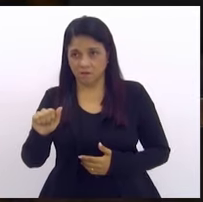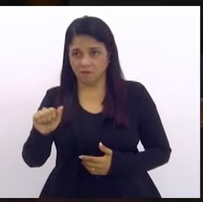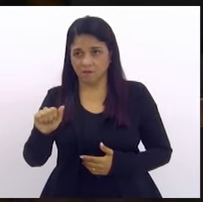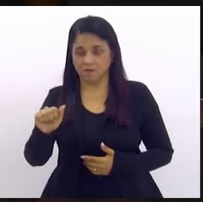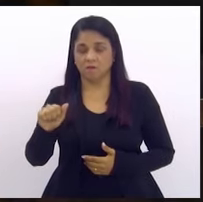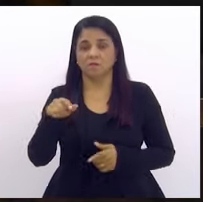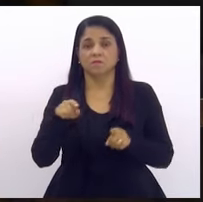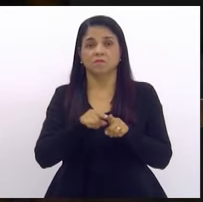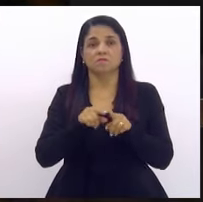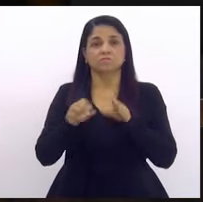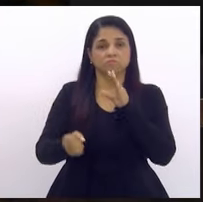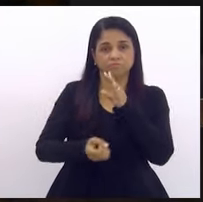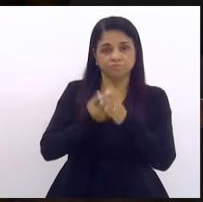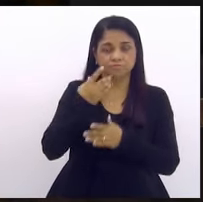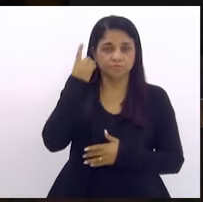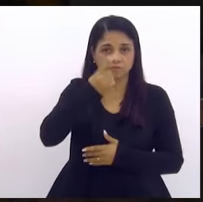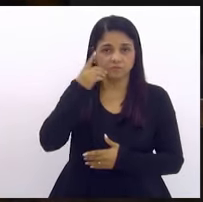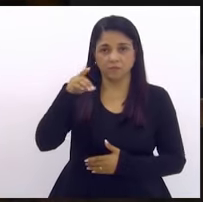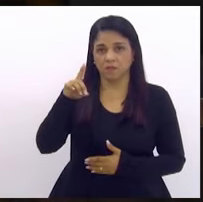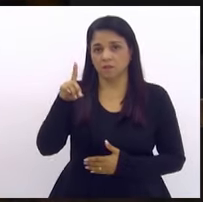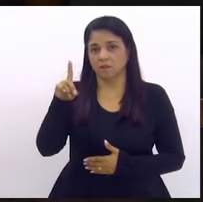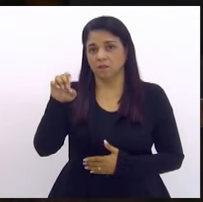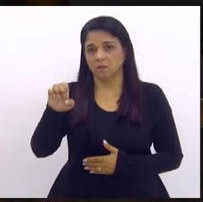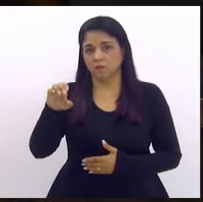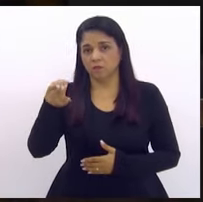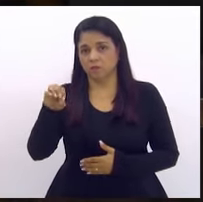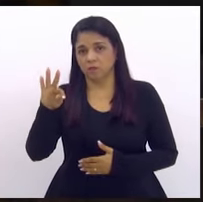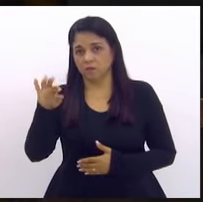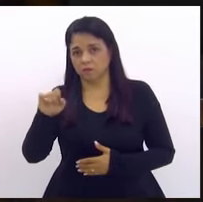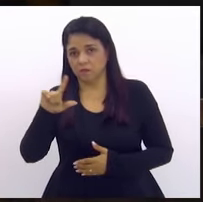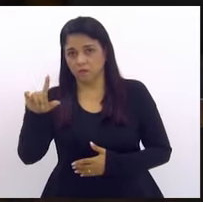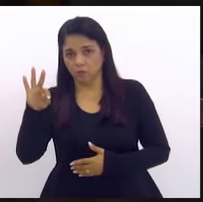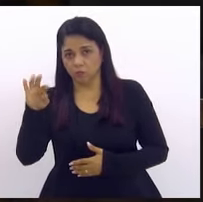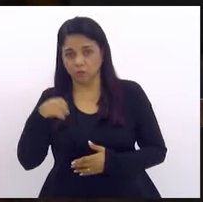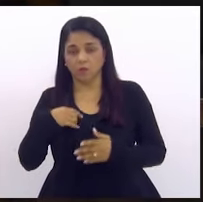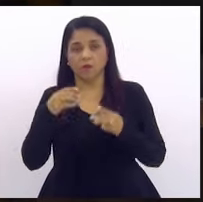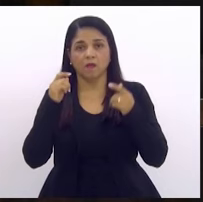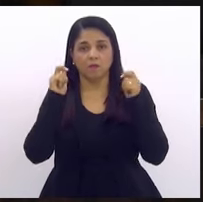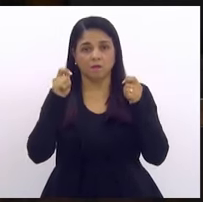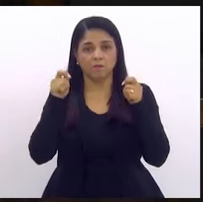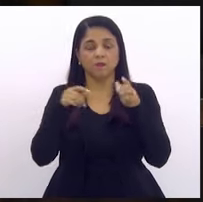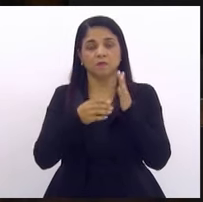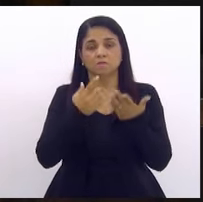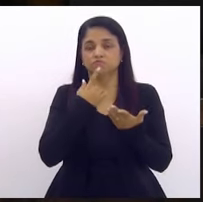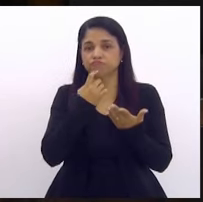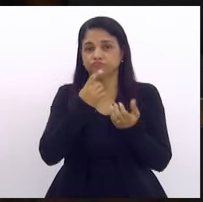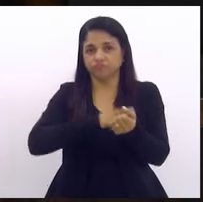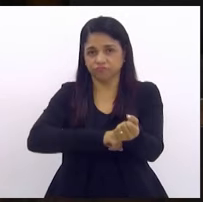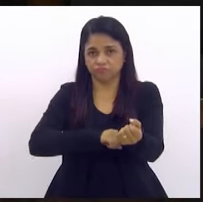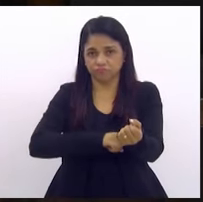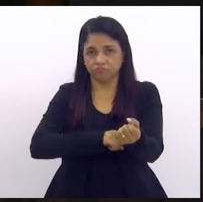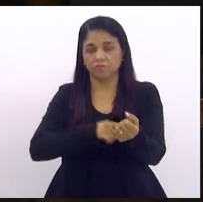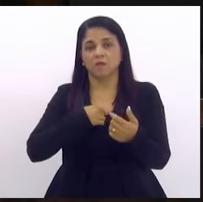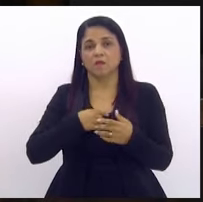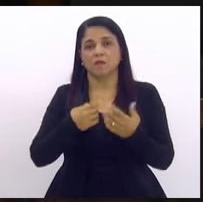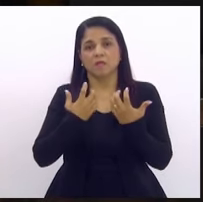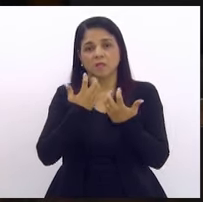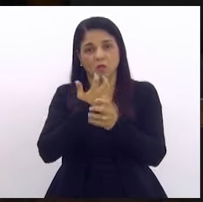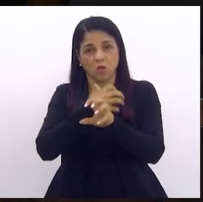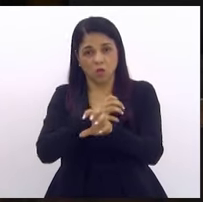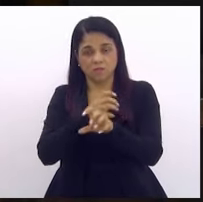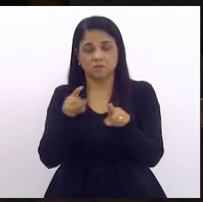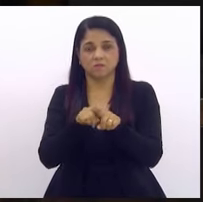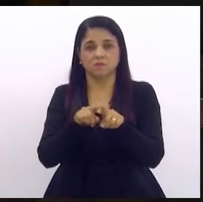2019, de autoria do deputado doutor Deodalto, que dispõe sobre a campanha permanente de estímulo à doação de sangue, medula óssea,